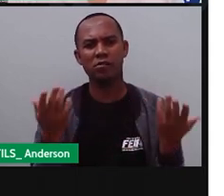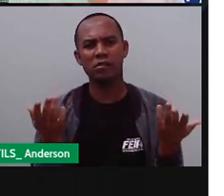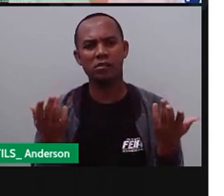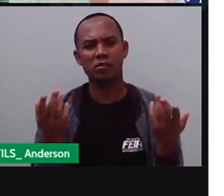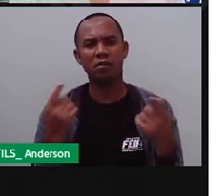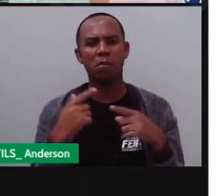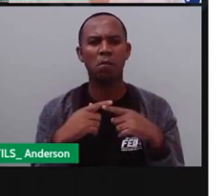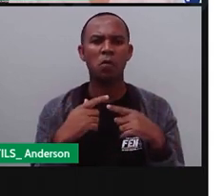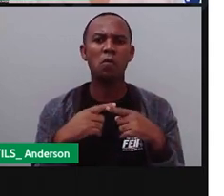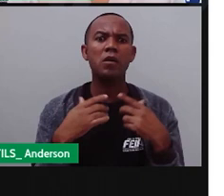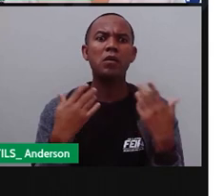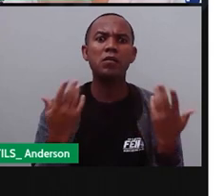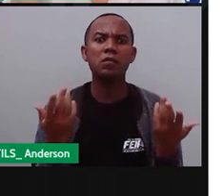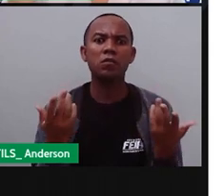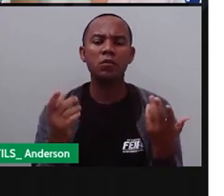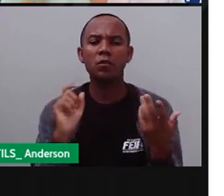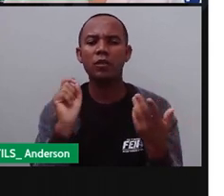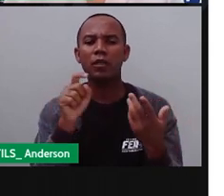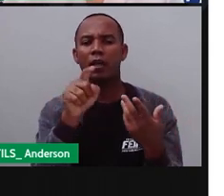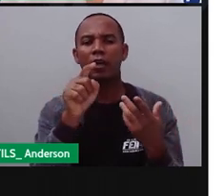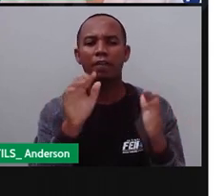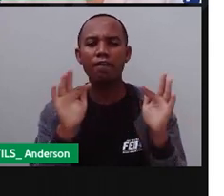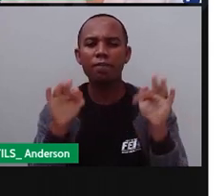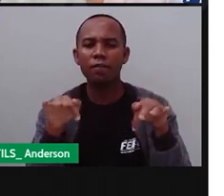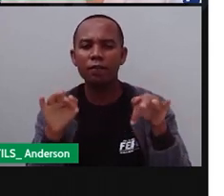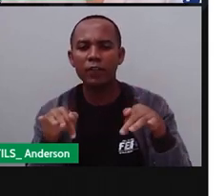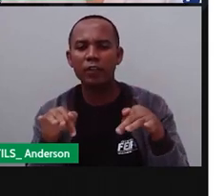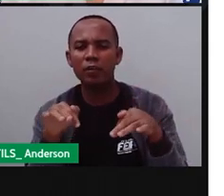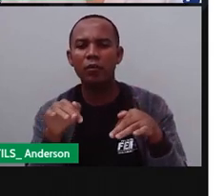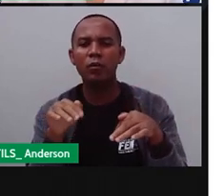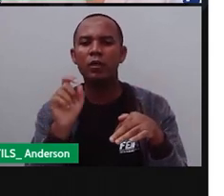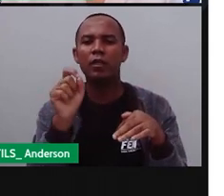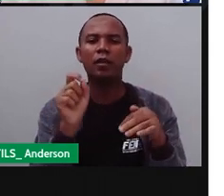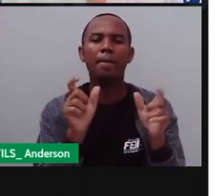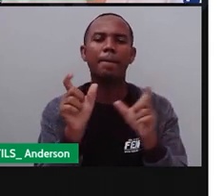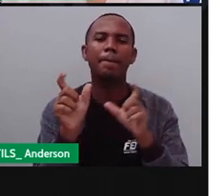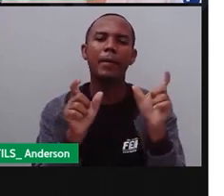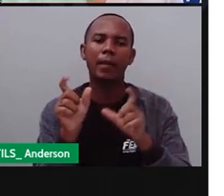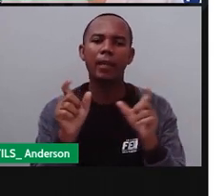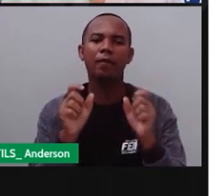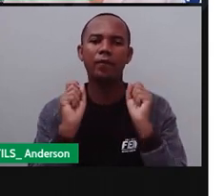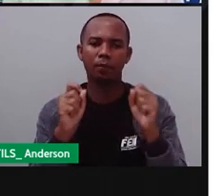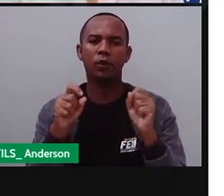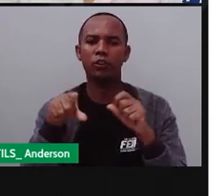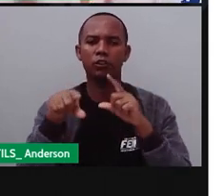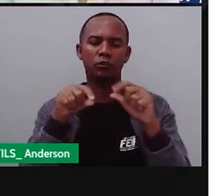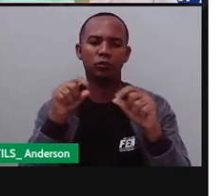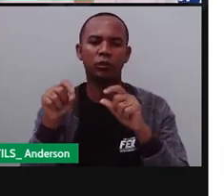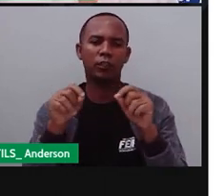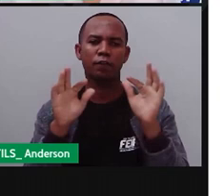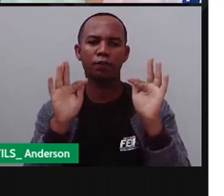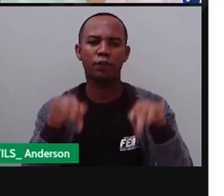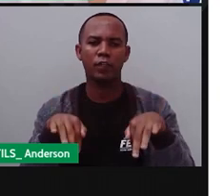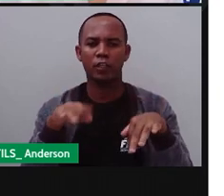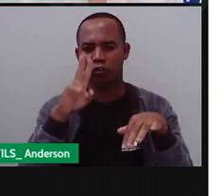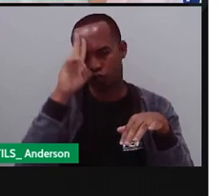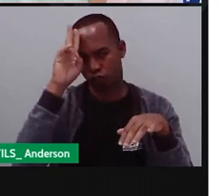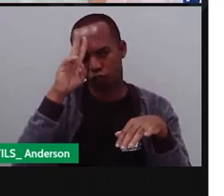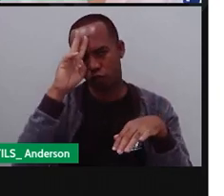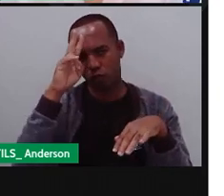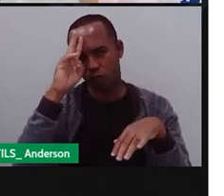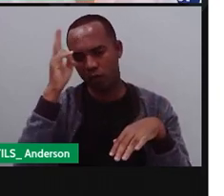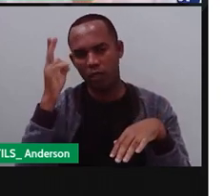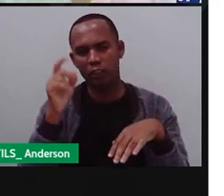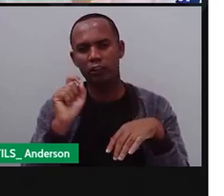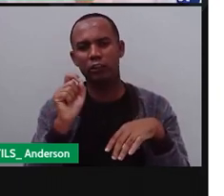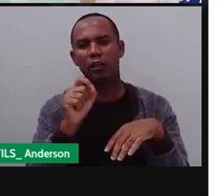assim, nesse caso. Então, essas aí são expressões que dizem o quê? Né? Olha, a minha história está chegando ao